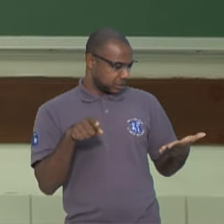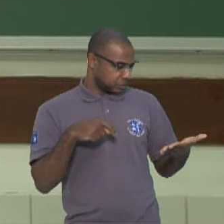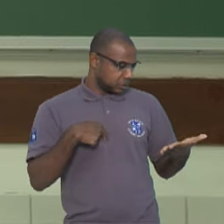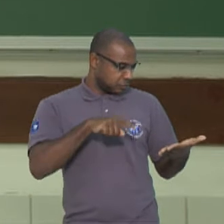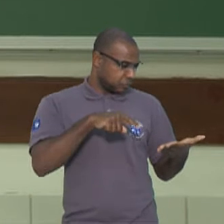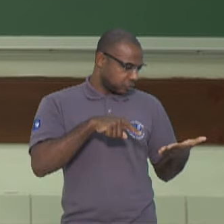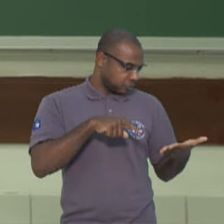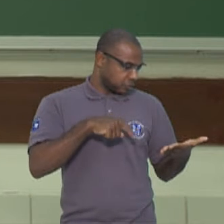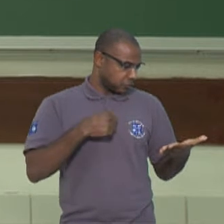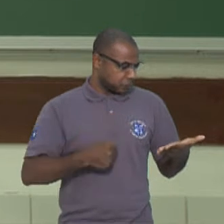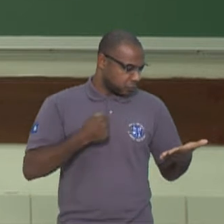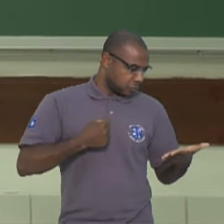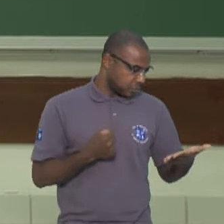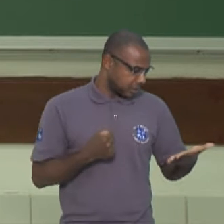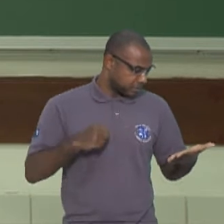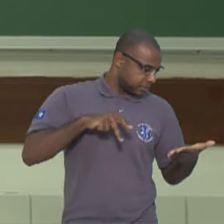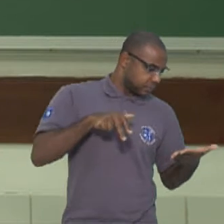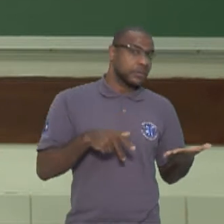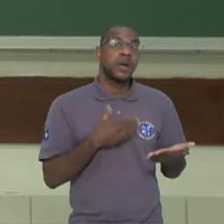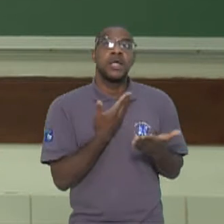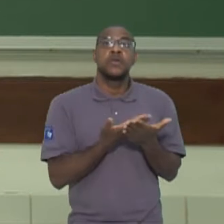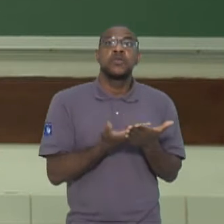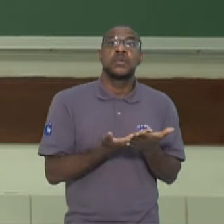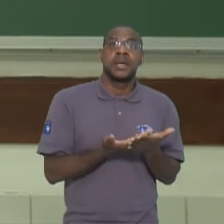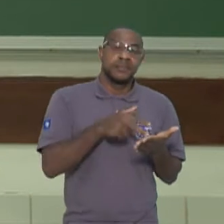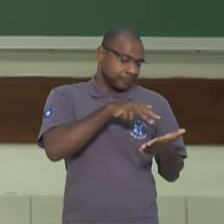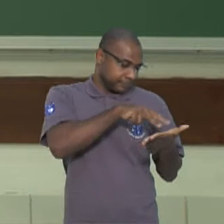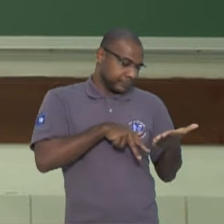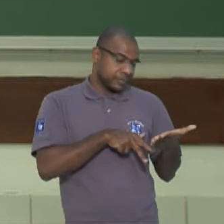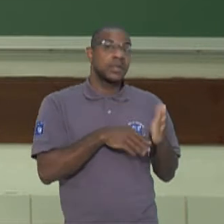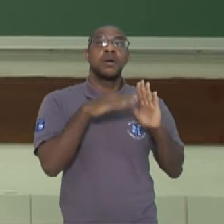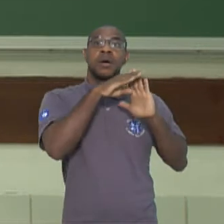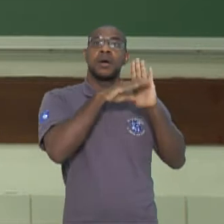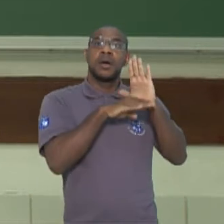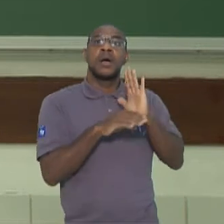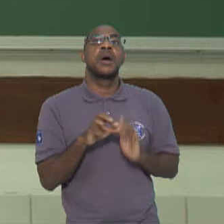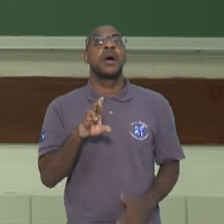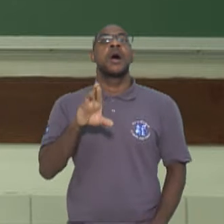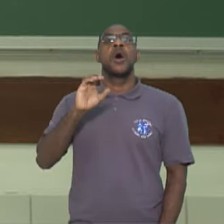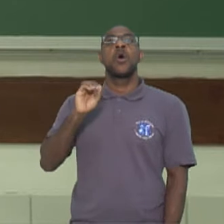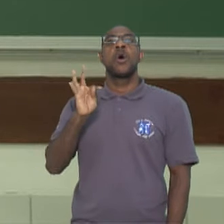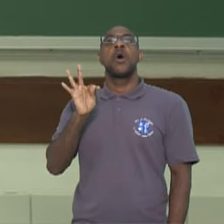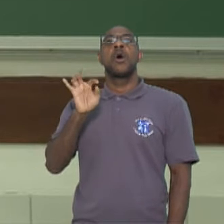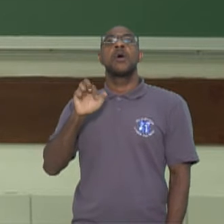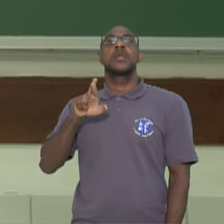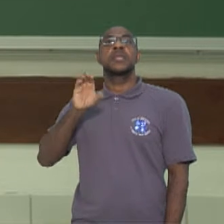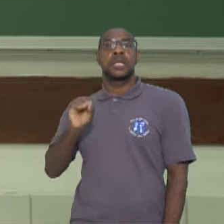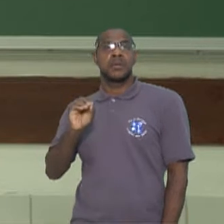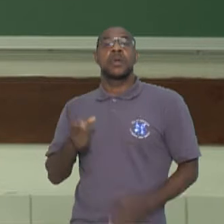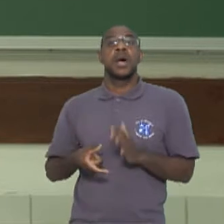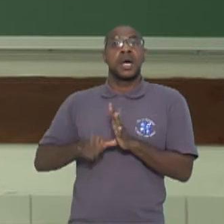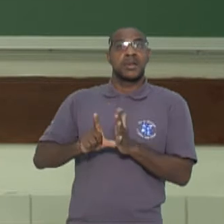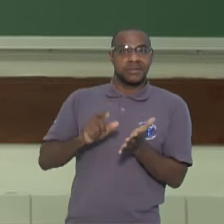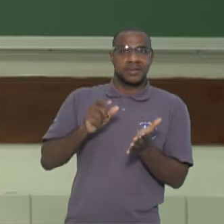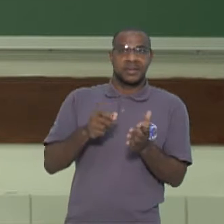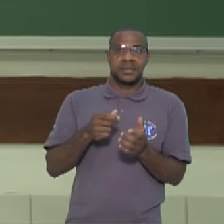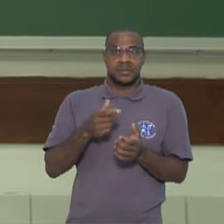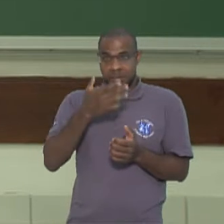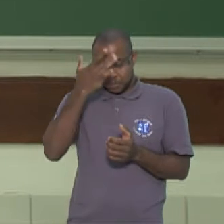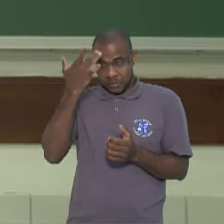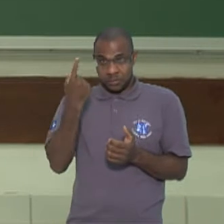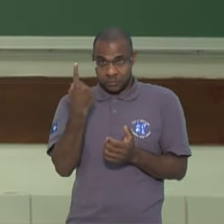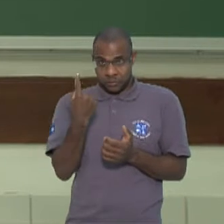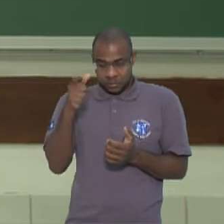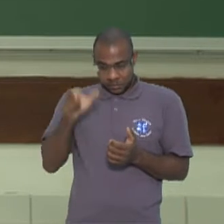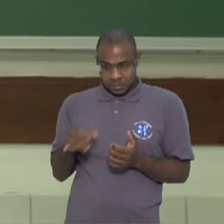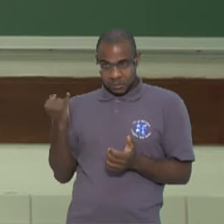roteiro e como se produzia um roteiro. Então, diz que se antes de escrever o roteiro propriamente,